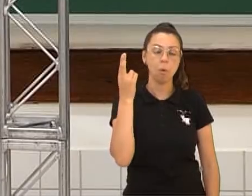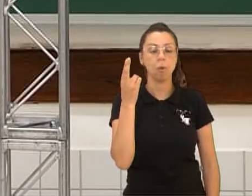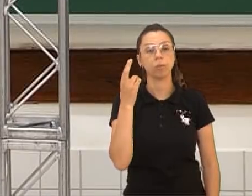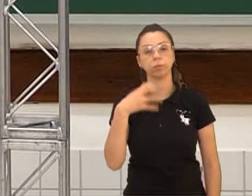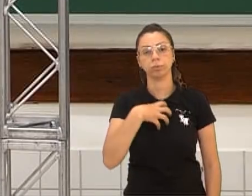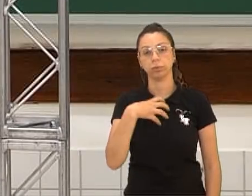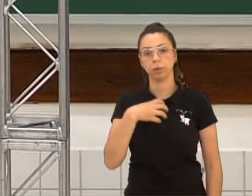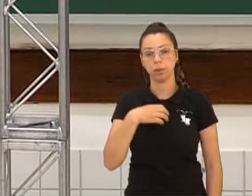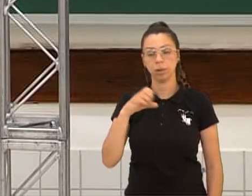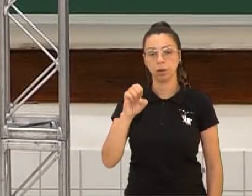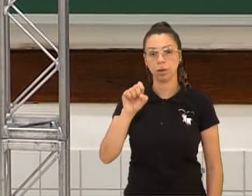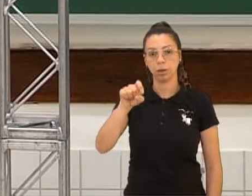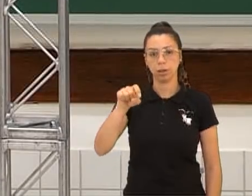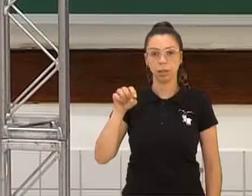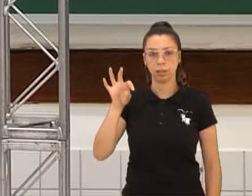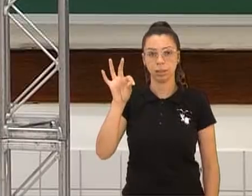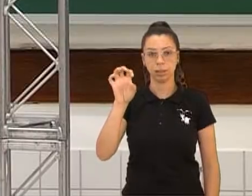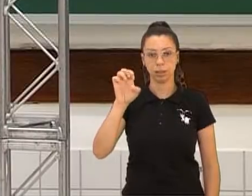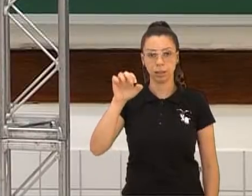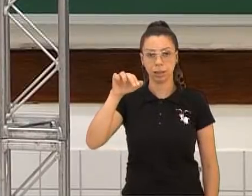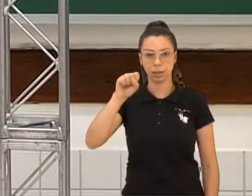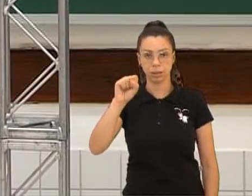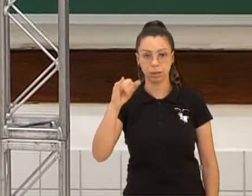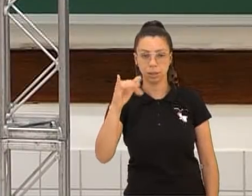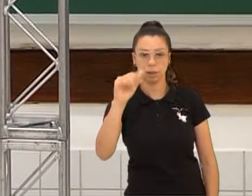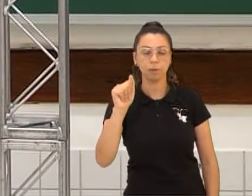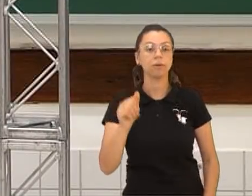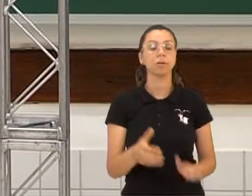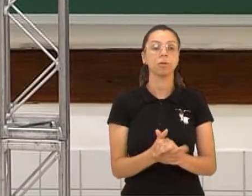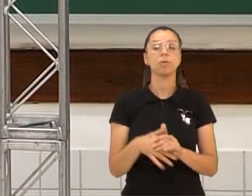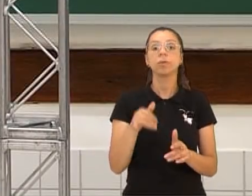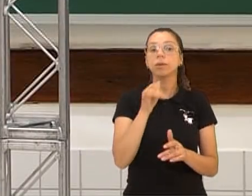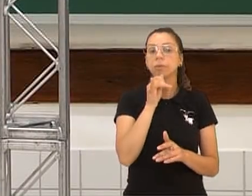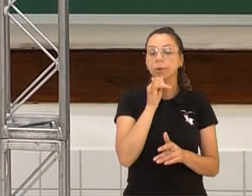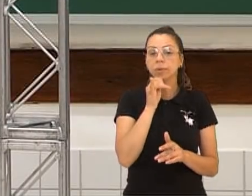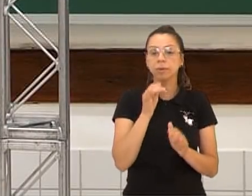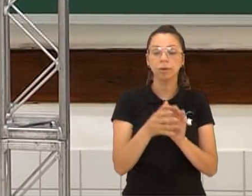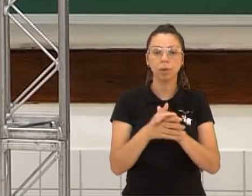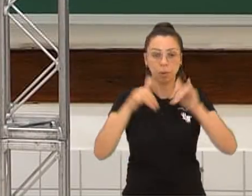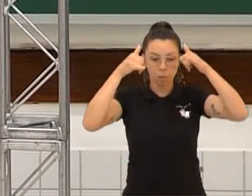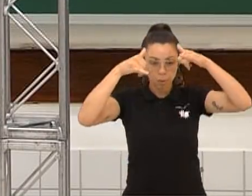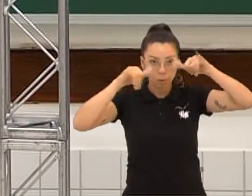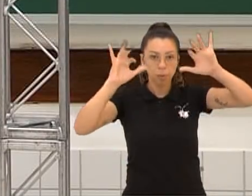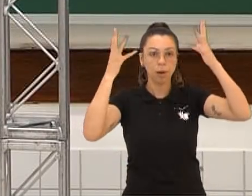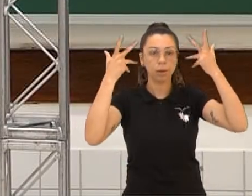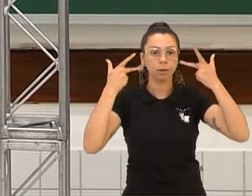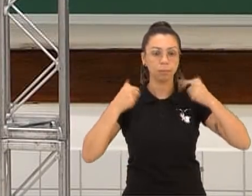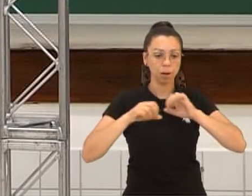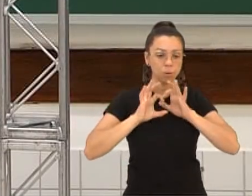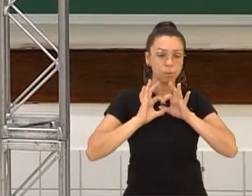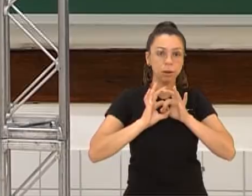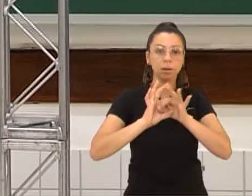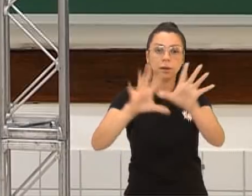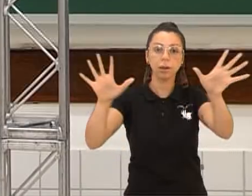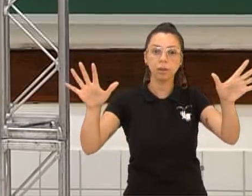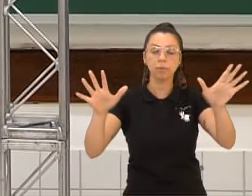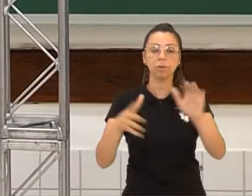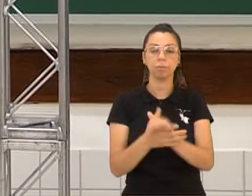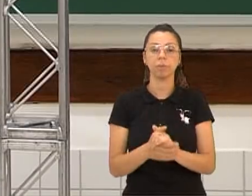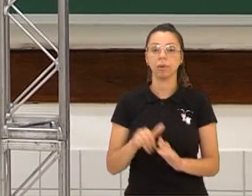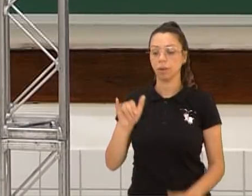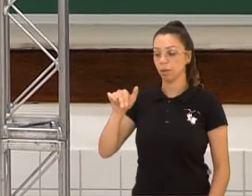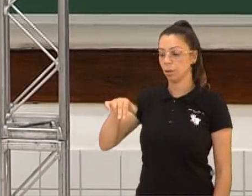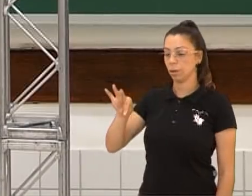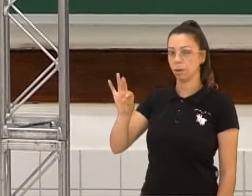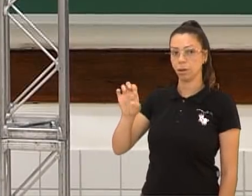extensiva. A pecuária extensiva é aquela que o animal é criado solto no território. E a intensiva, o animal